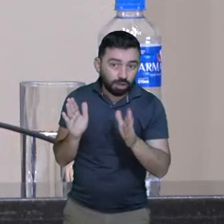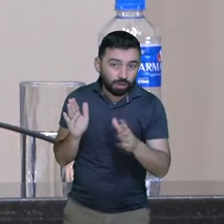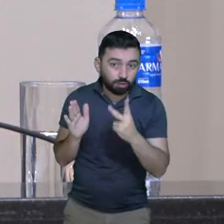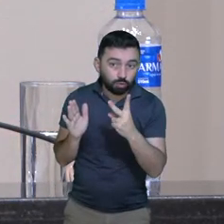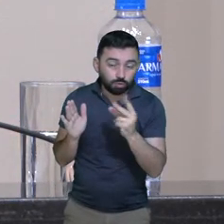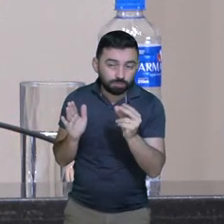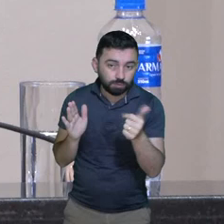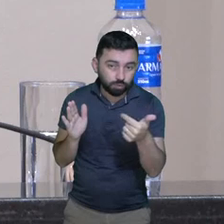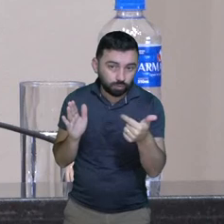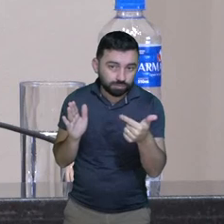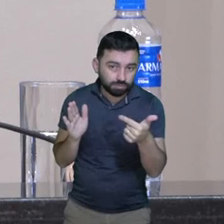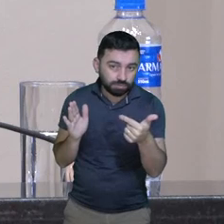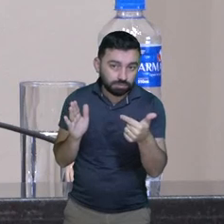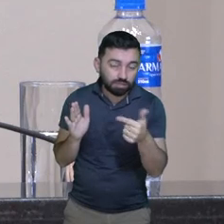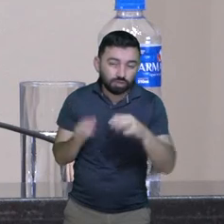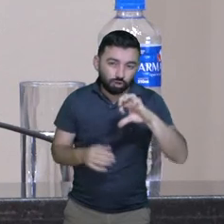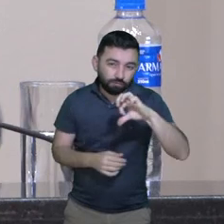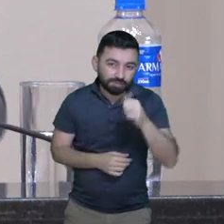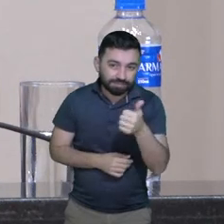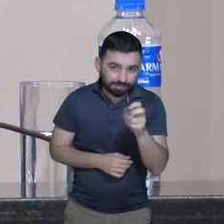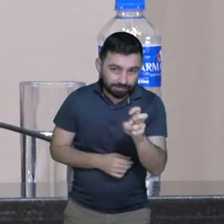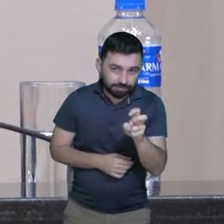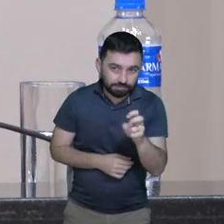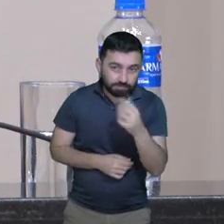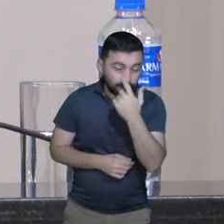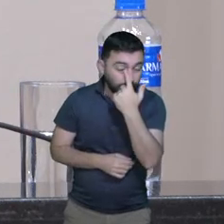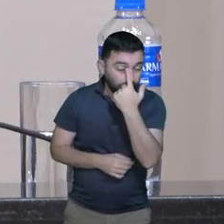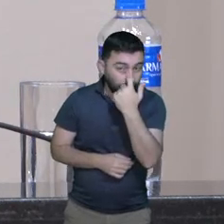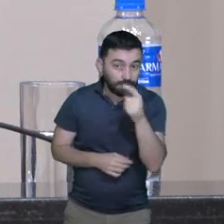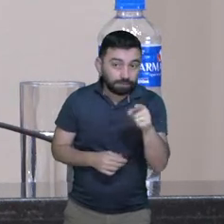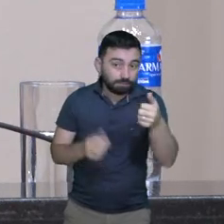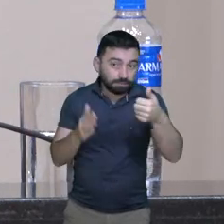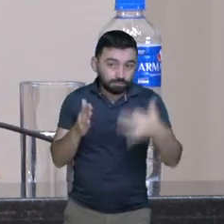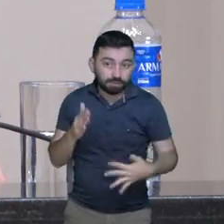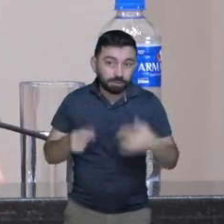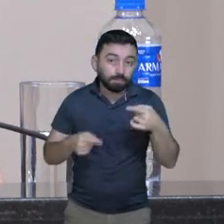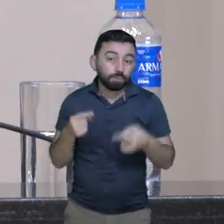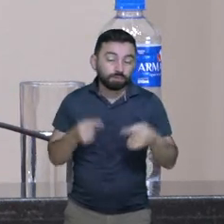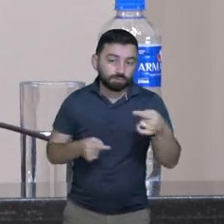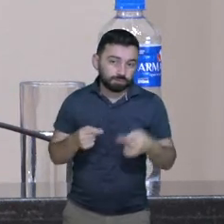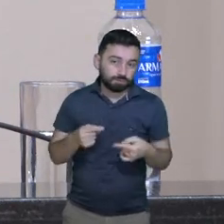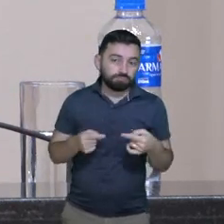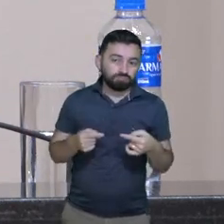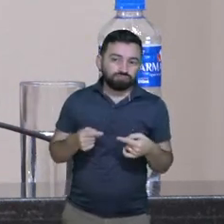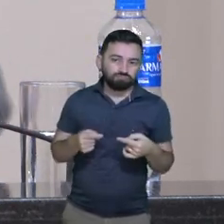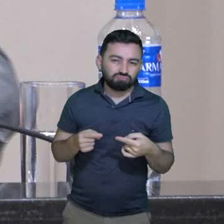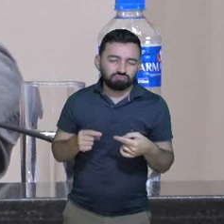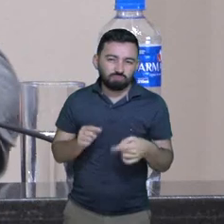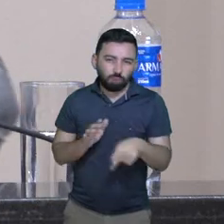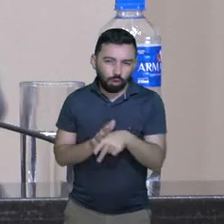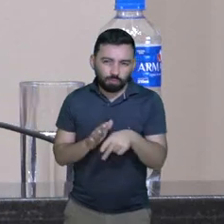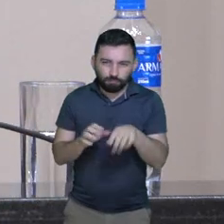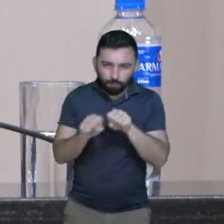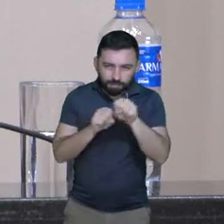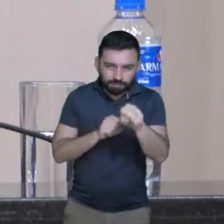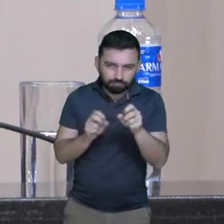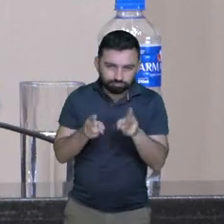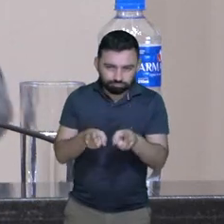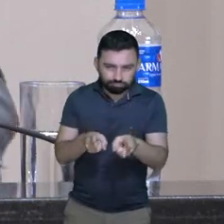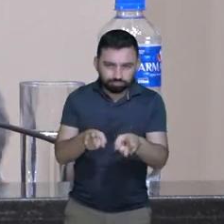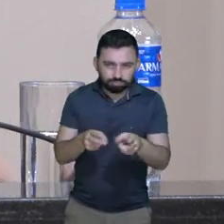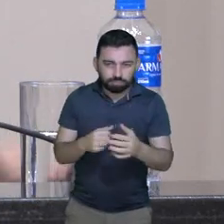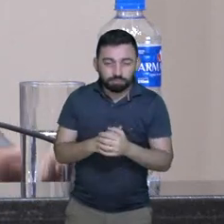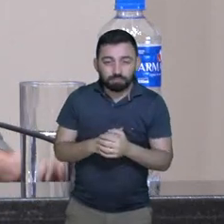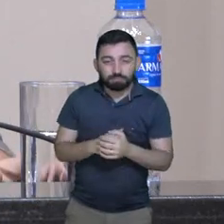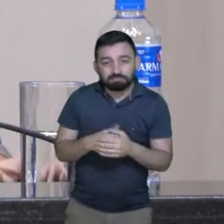2012 915 que que trata de uma política eh de formação continuada a gente